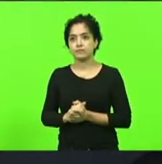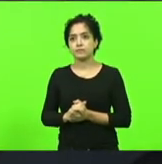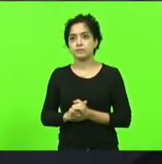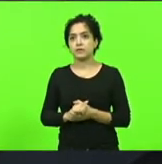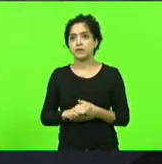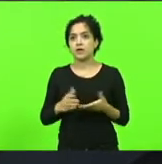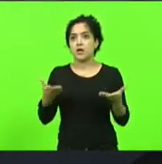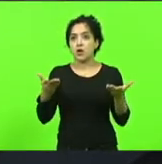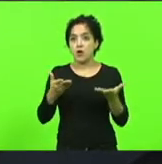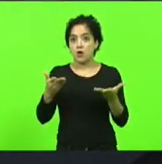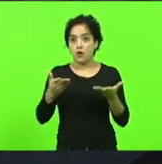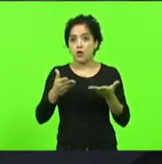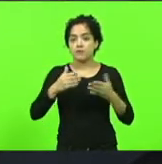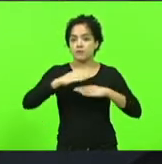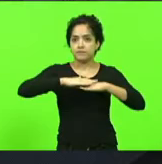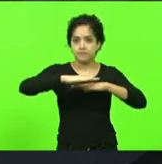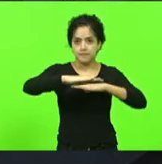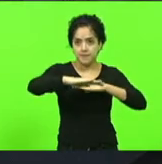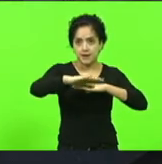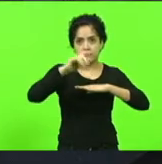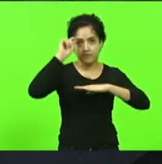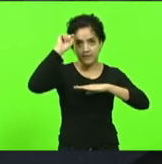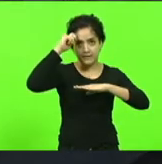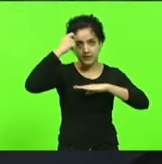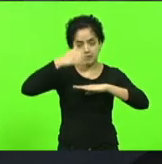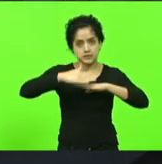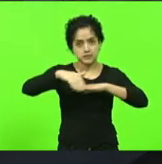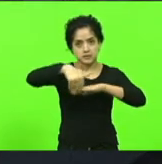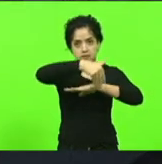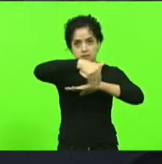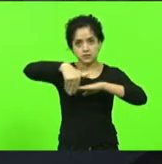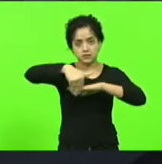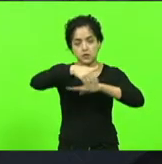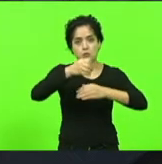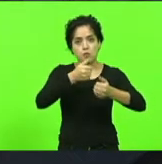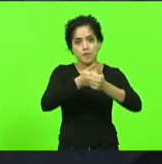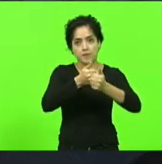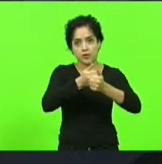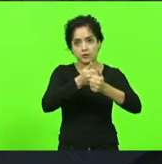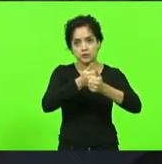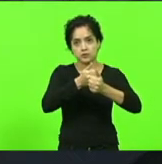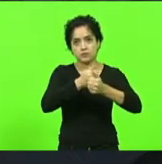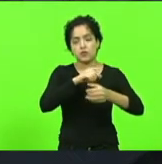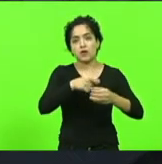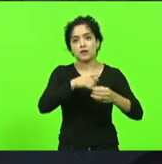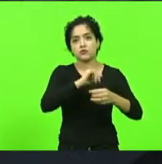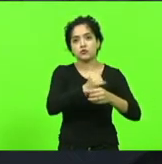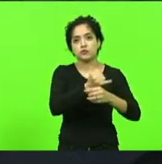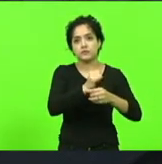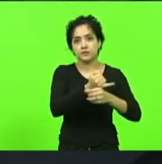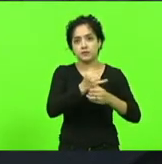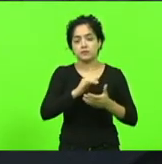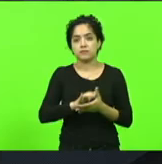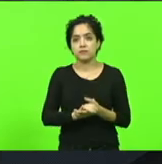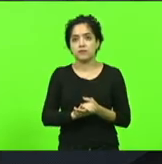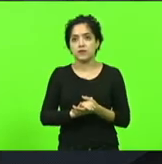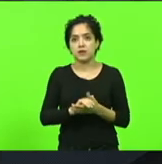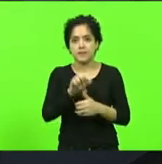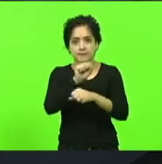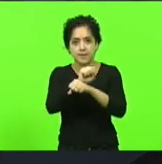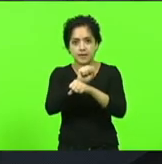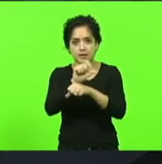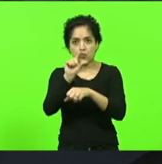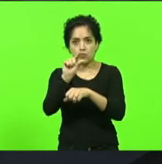Obra de pavimentação na 418, próxima à Companhia Águas de Joinville. Tem como congelar a imagem um